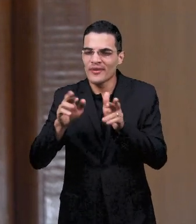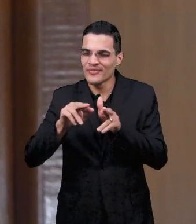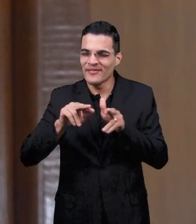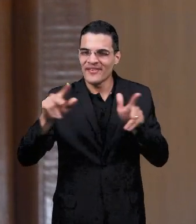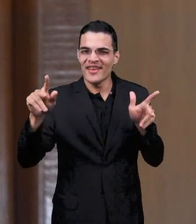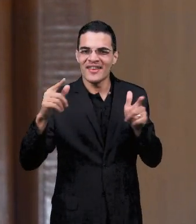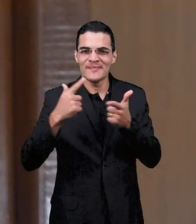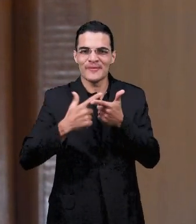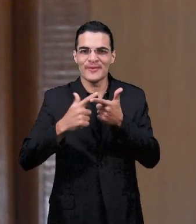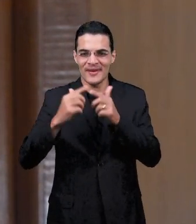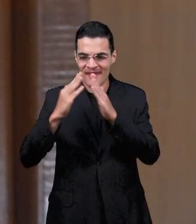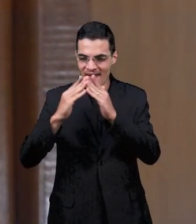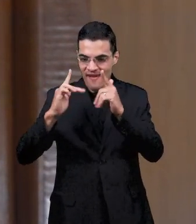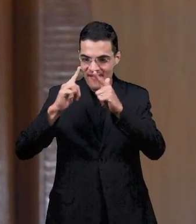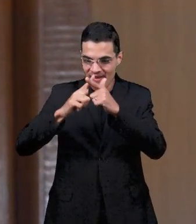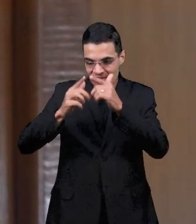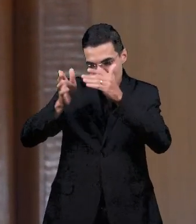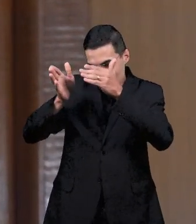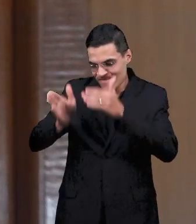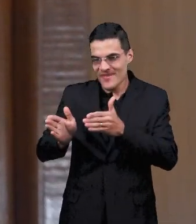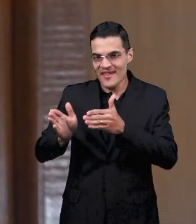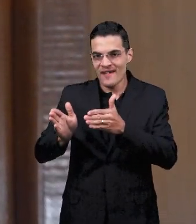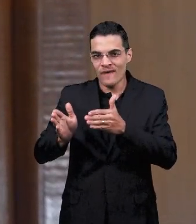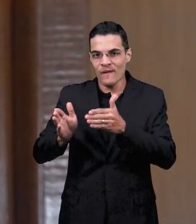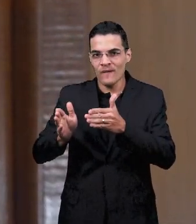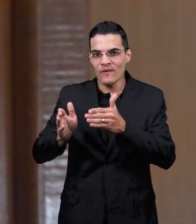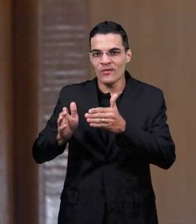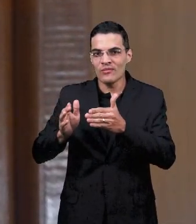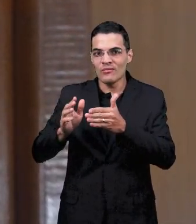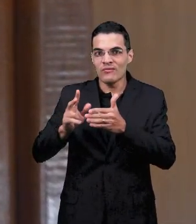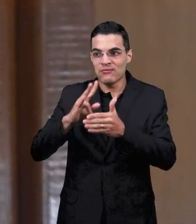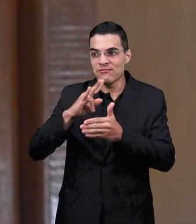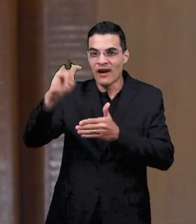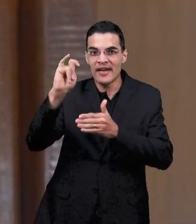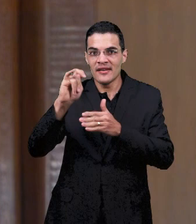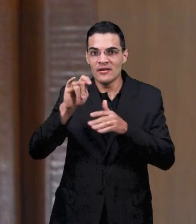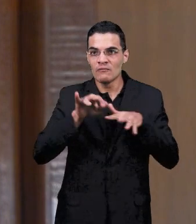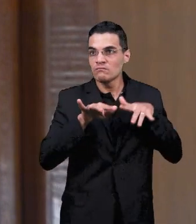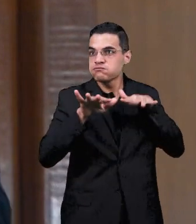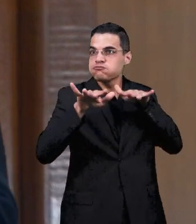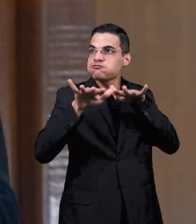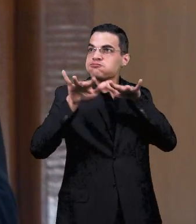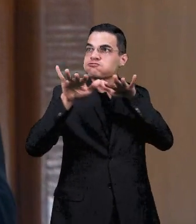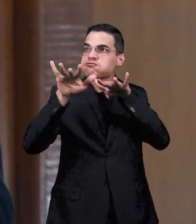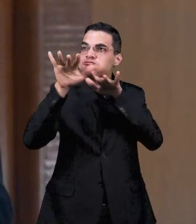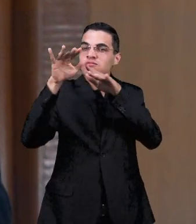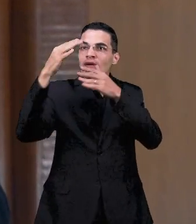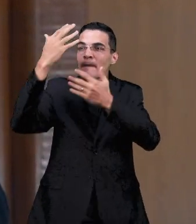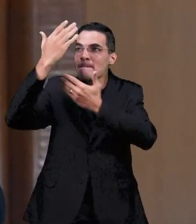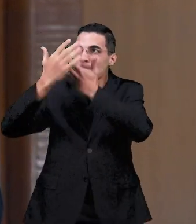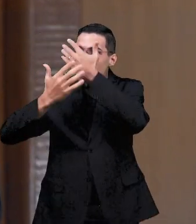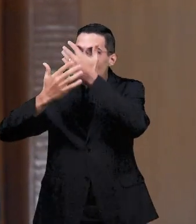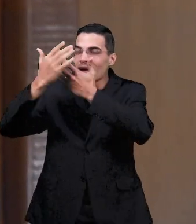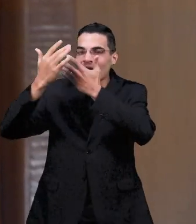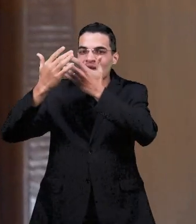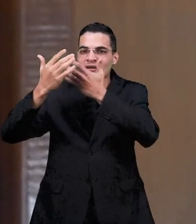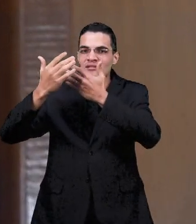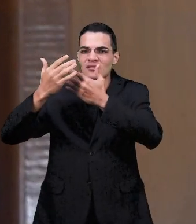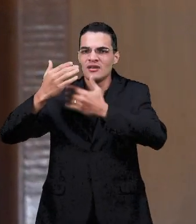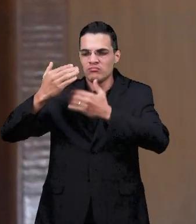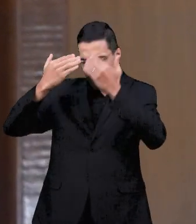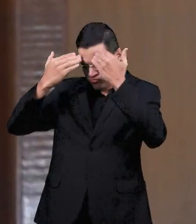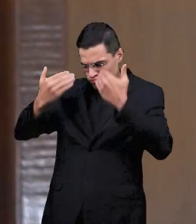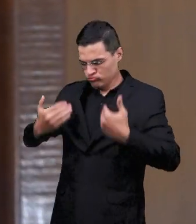que vai se apresentar diante do Senhor, como diz em Apocalipse, está vestida de linho